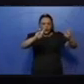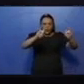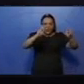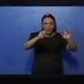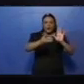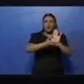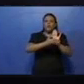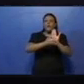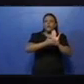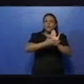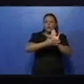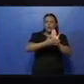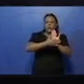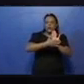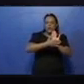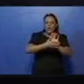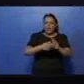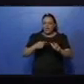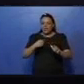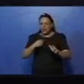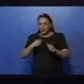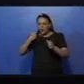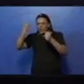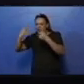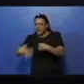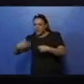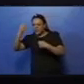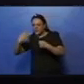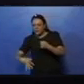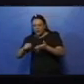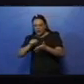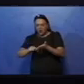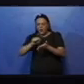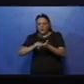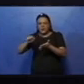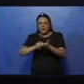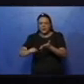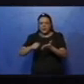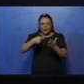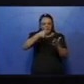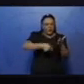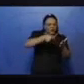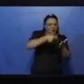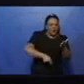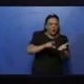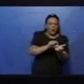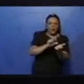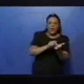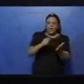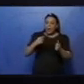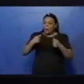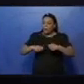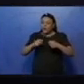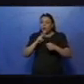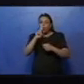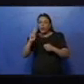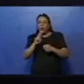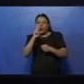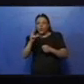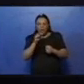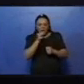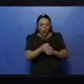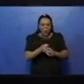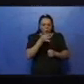que é proposto que eu faça uma dissertação, que eu escreva um artigo, eu tenho que usar argumentos plausíveis, argumentos